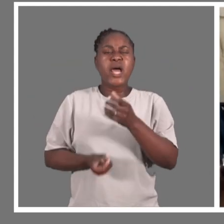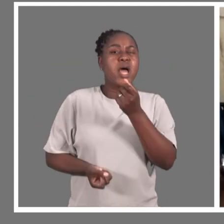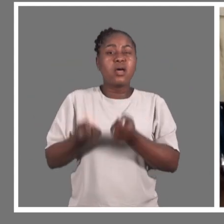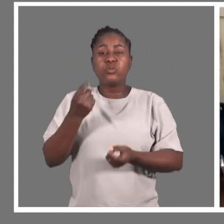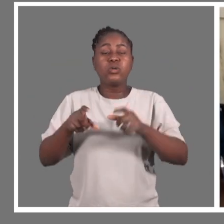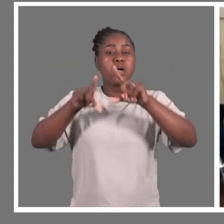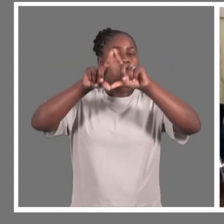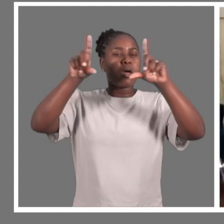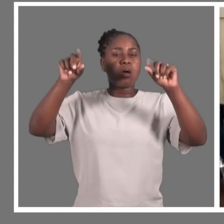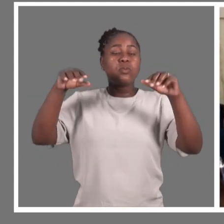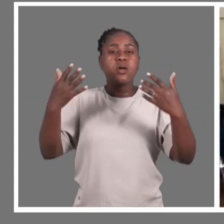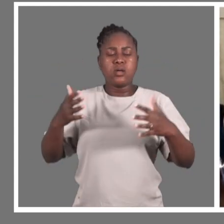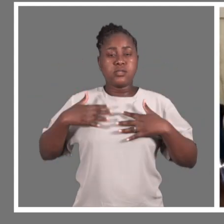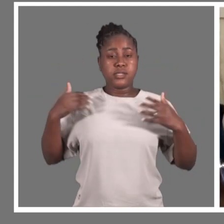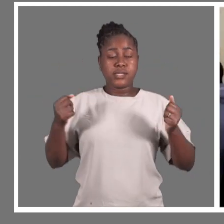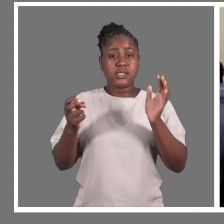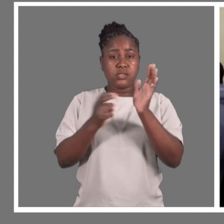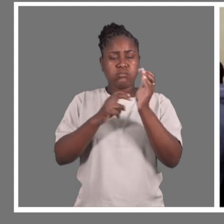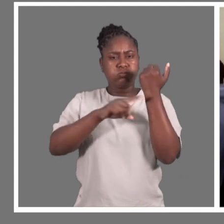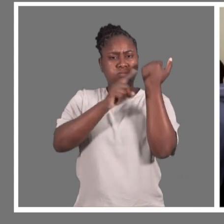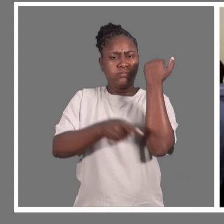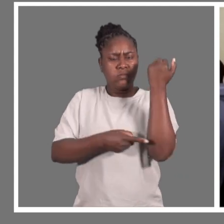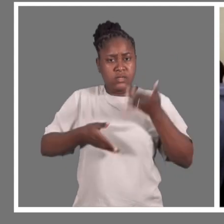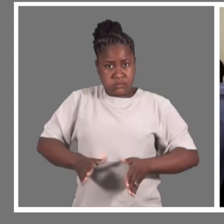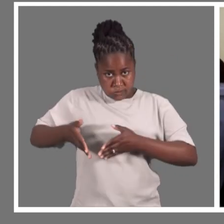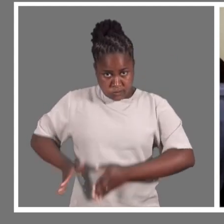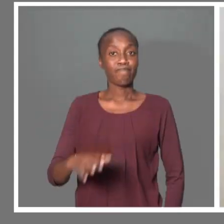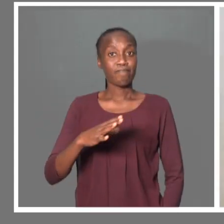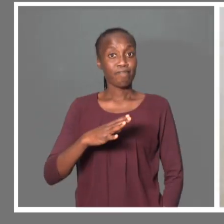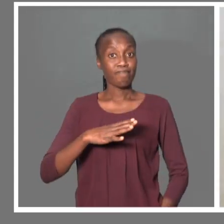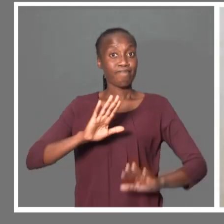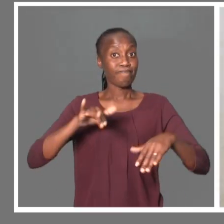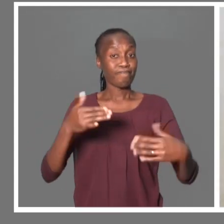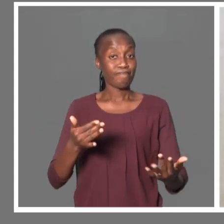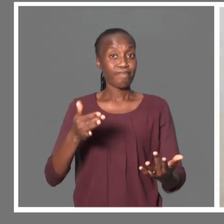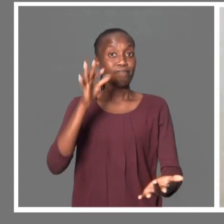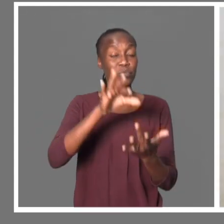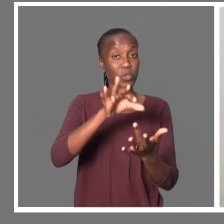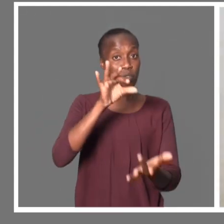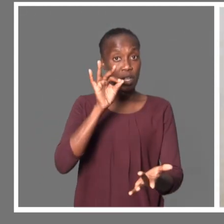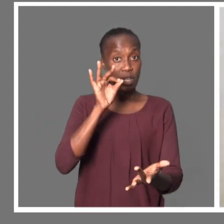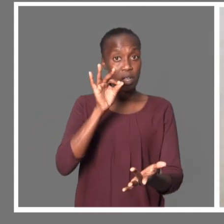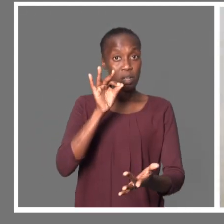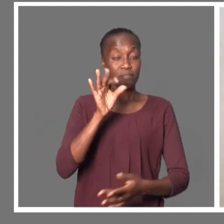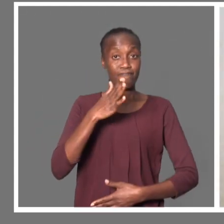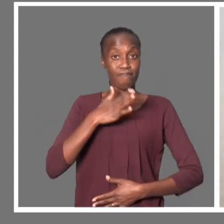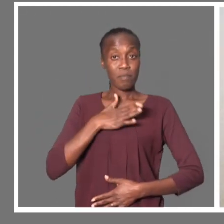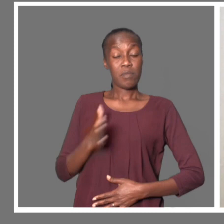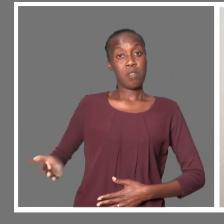diversos temas relacionados com saúde sexual e reprodutiva. A gente tem muito, a gente tem muito,